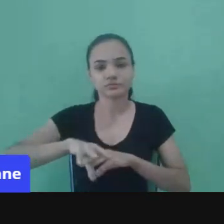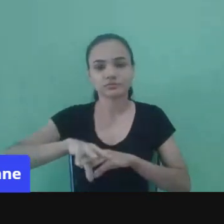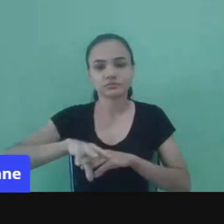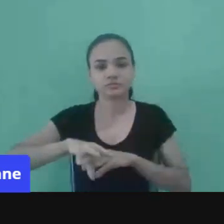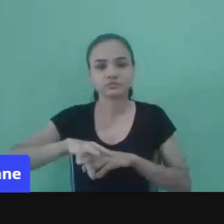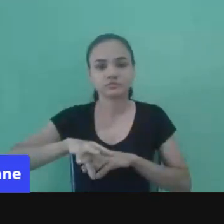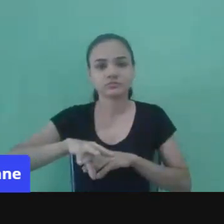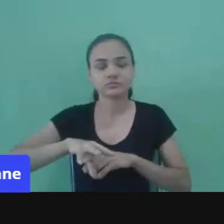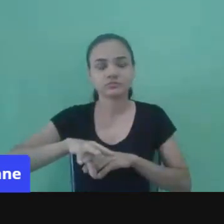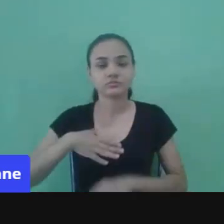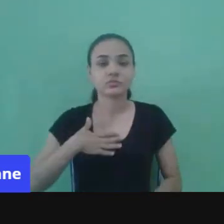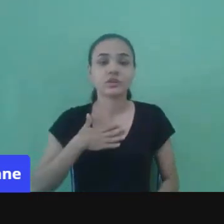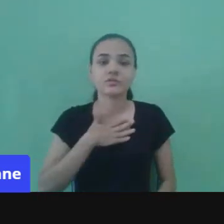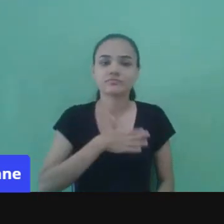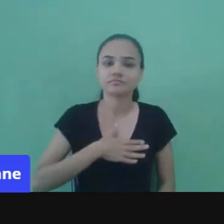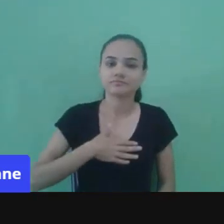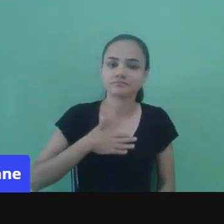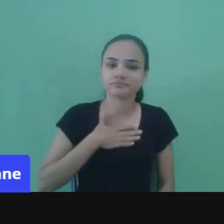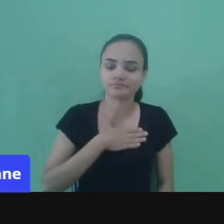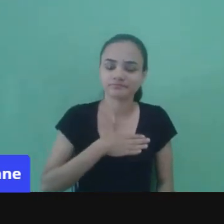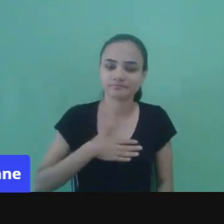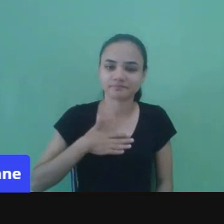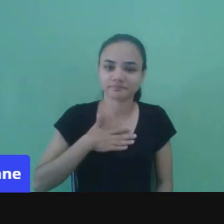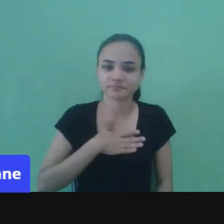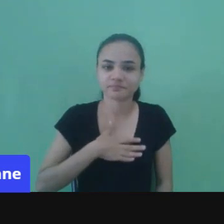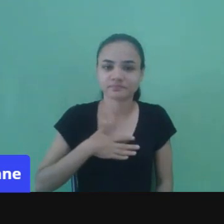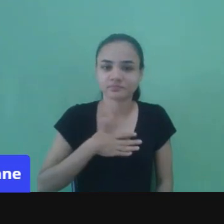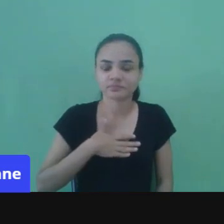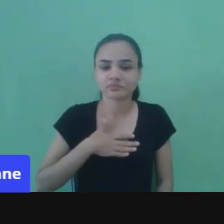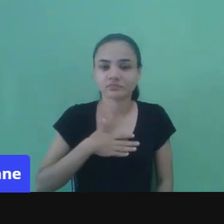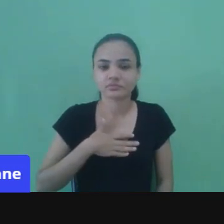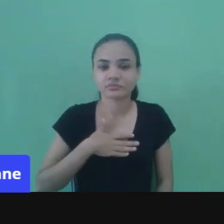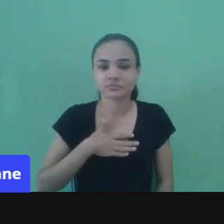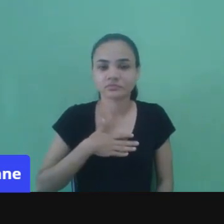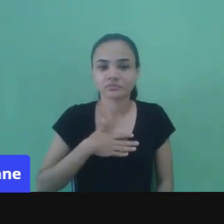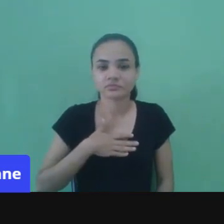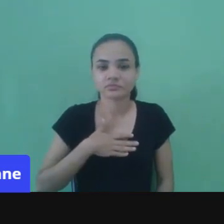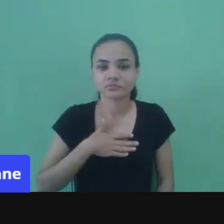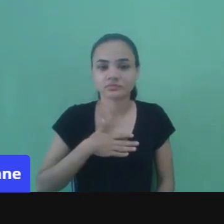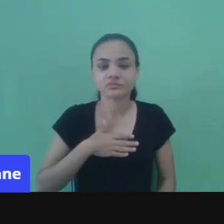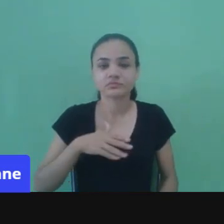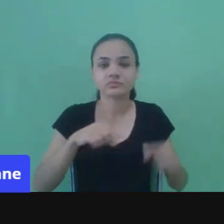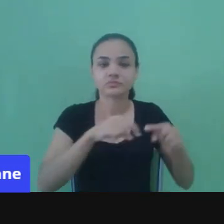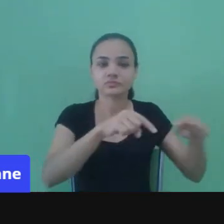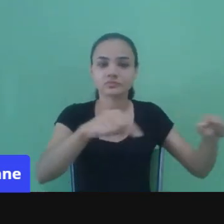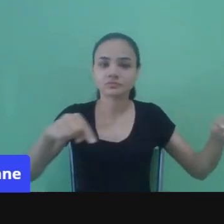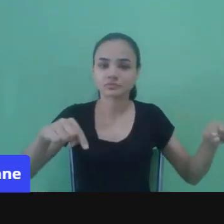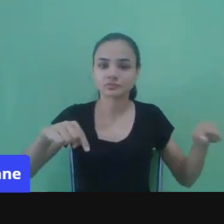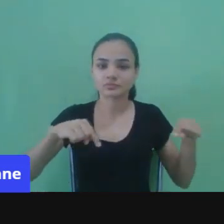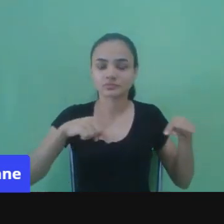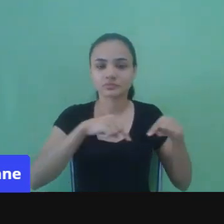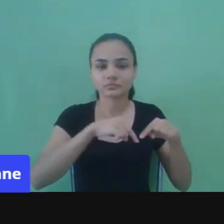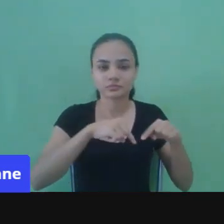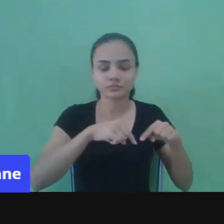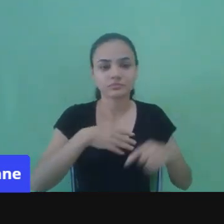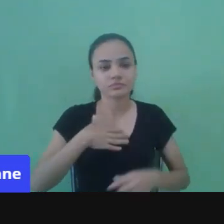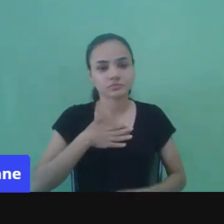um grande prazer, e é um espaço, assim, que a gente gosta muito de estar